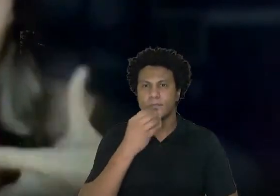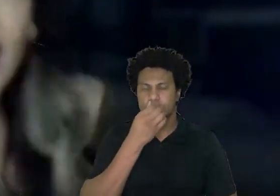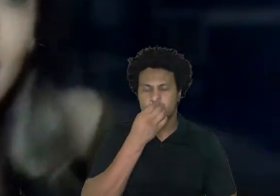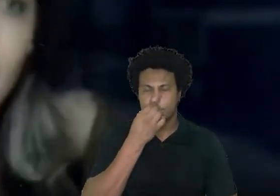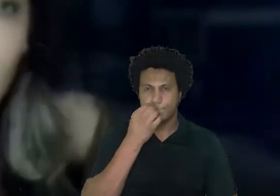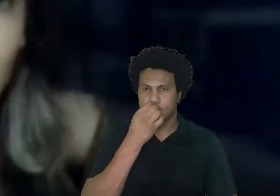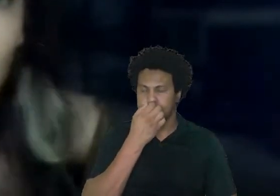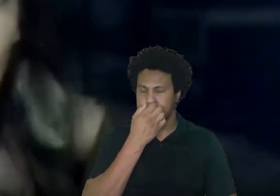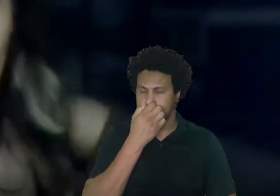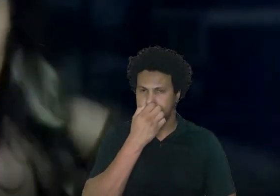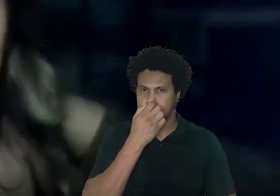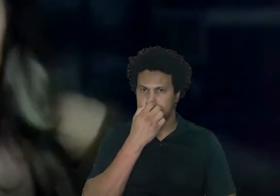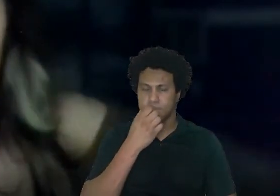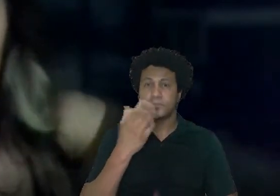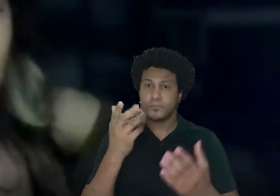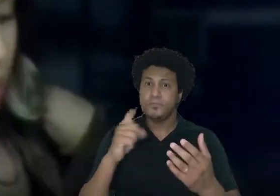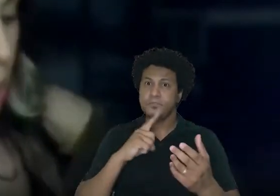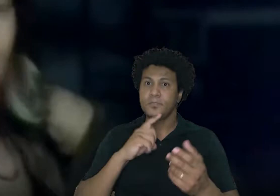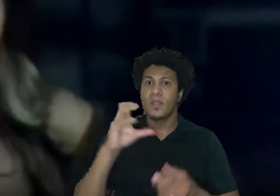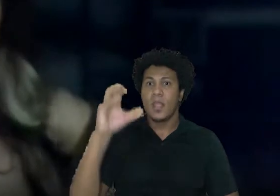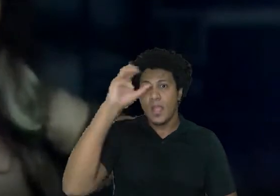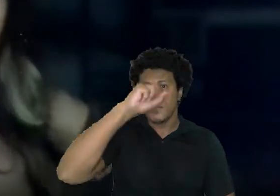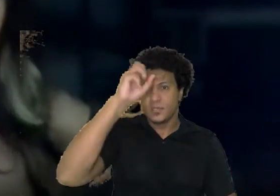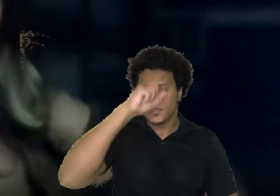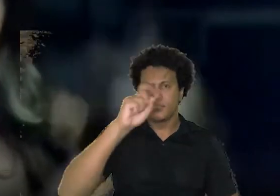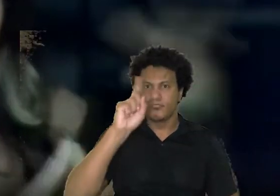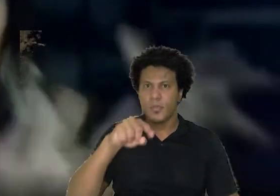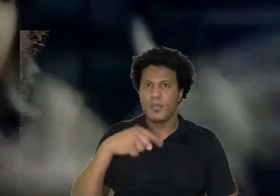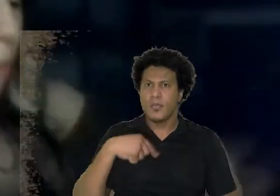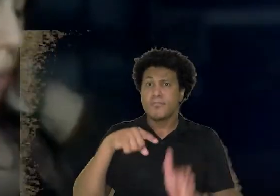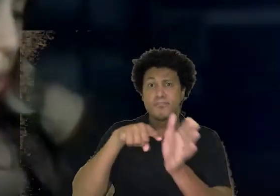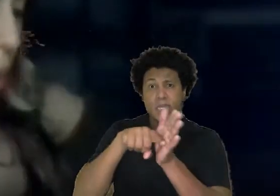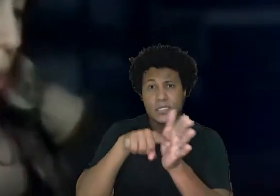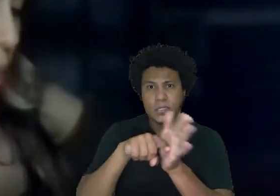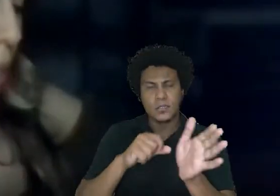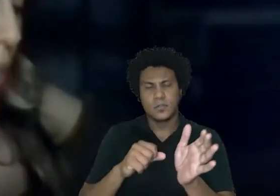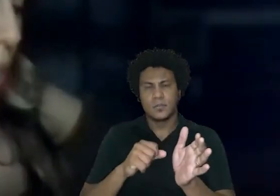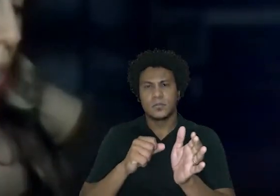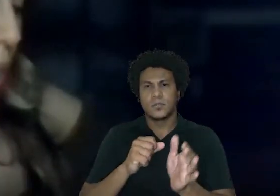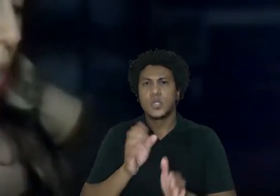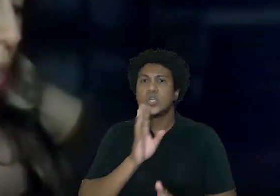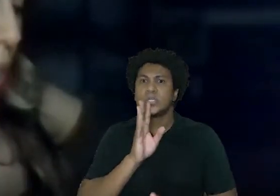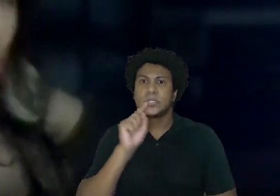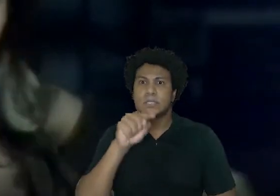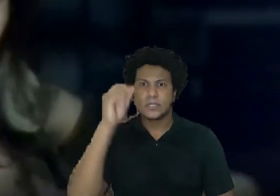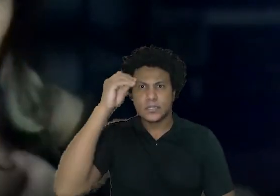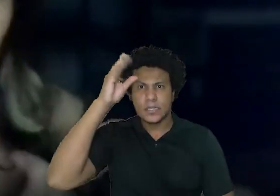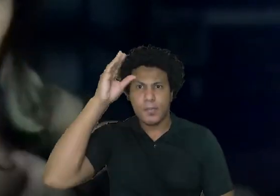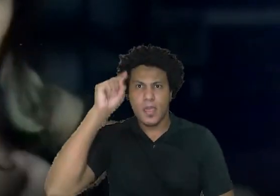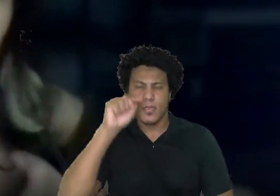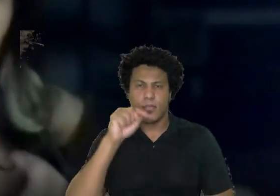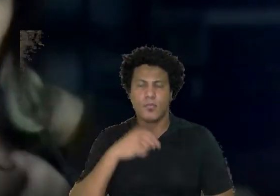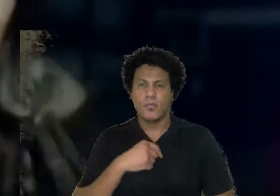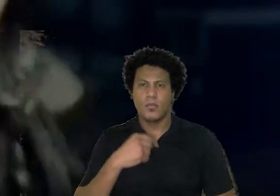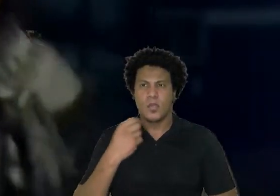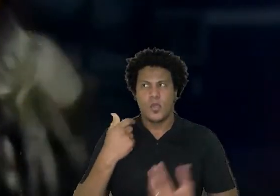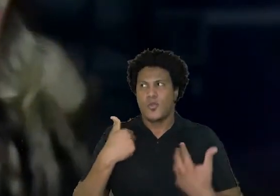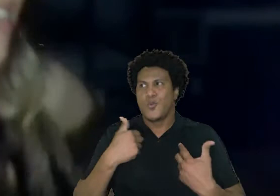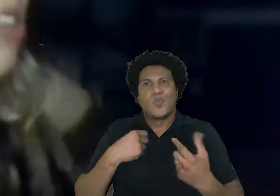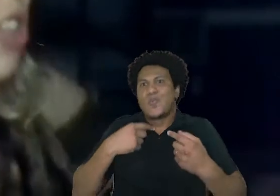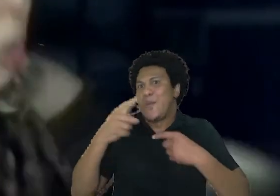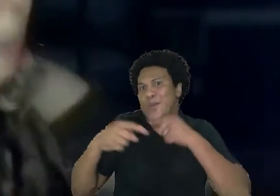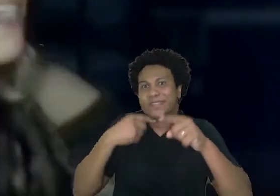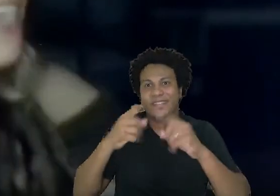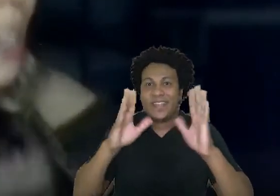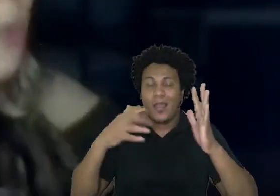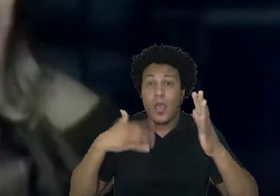extremamente interessante para se colocar, né, ali em cena. E tem sido um aprendizado também, uma